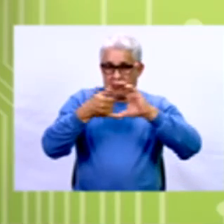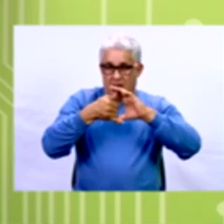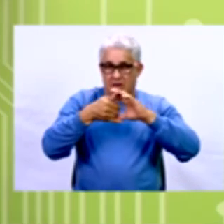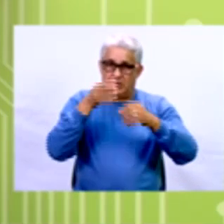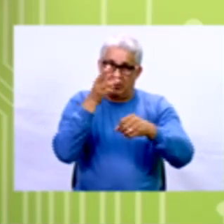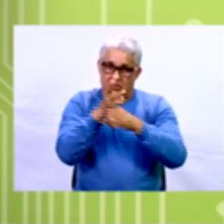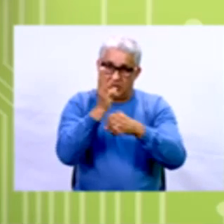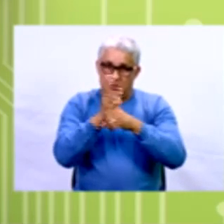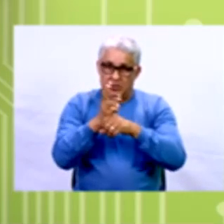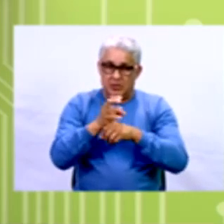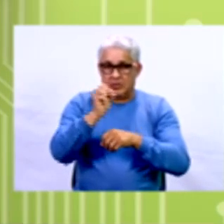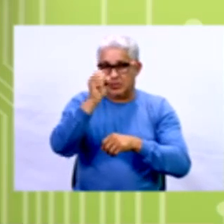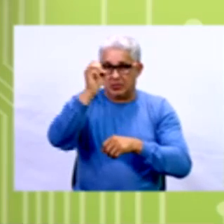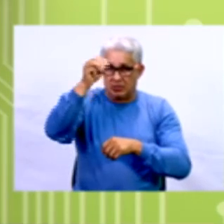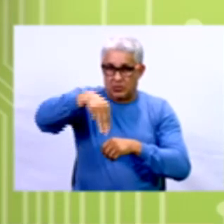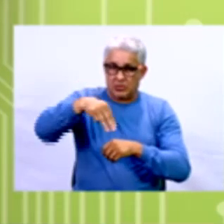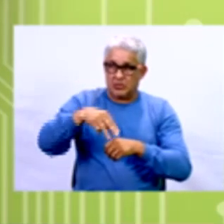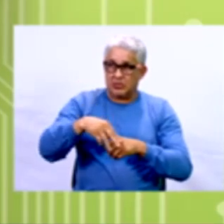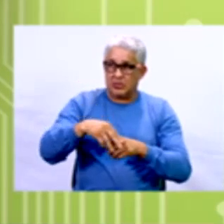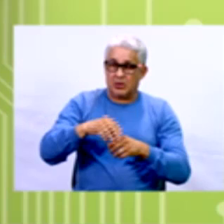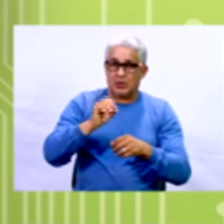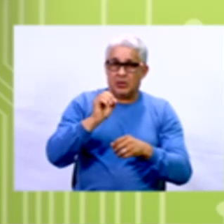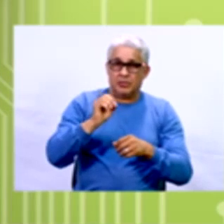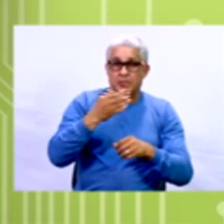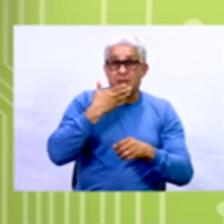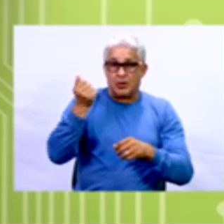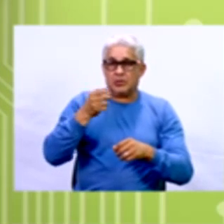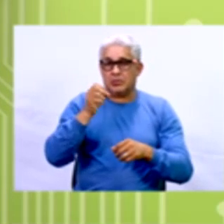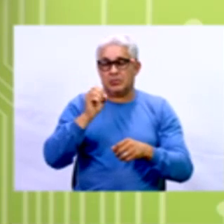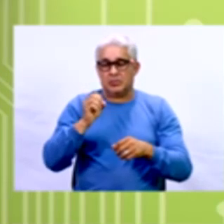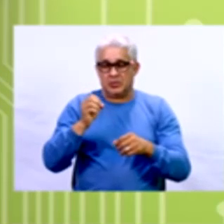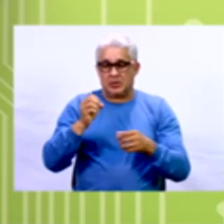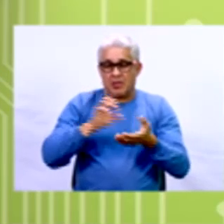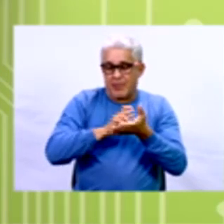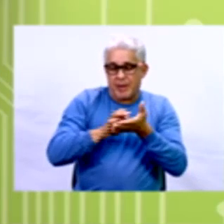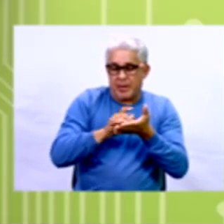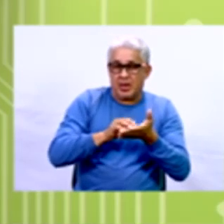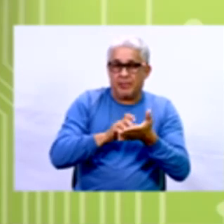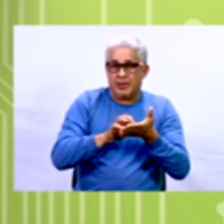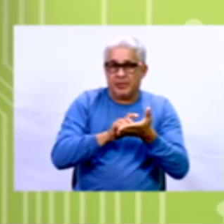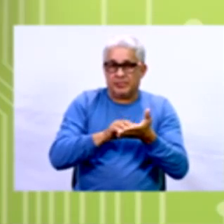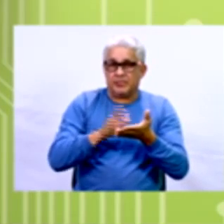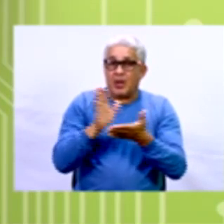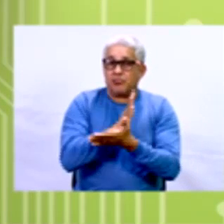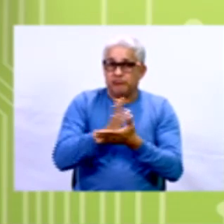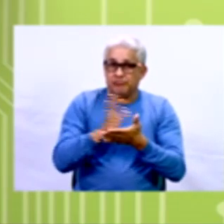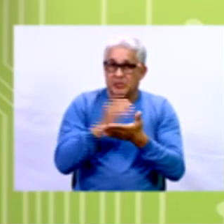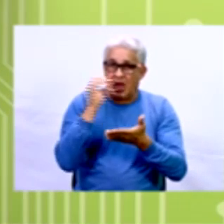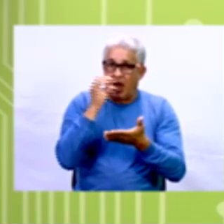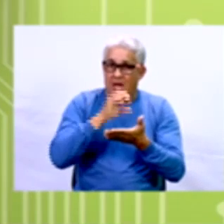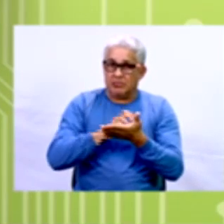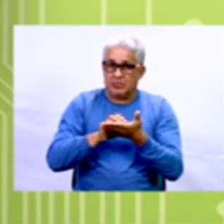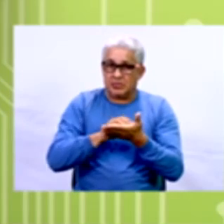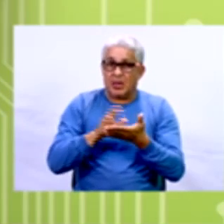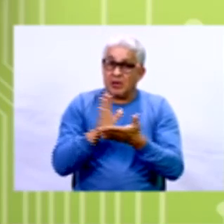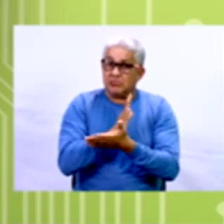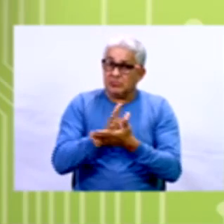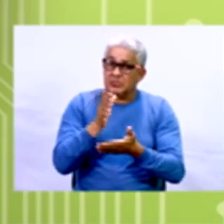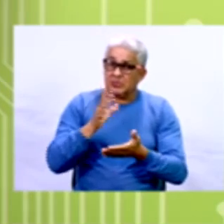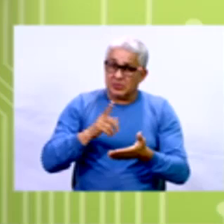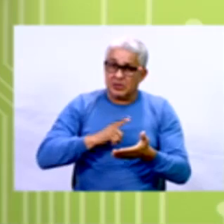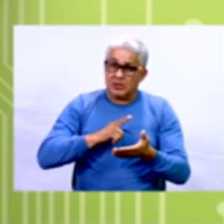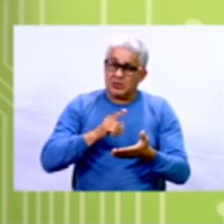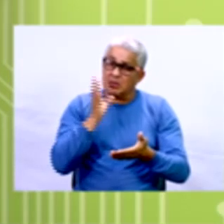lá o microfoninho e gravar um som, do que ficar digitando. Tem gente que digita mais rápido, mas quem digita mais devagar, é melhor falar,